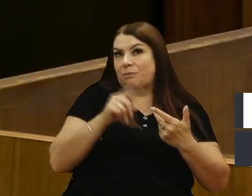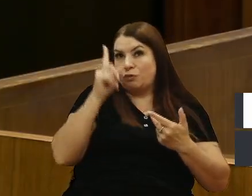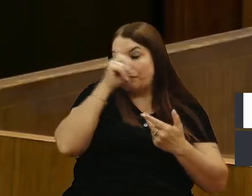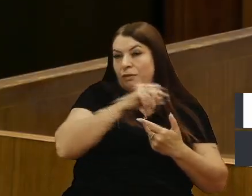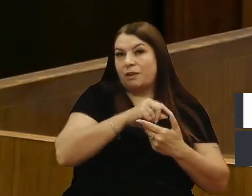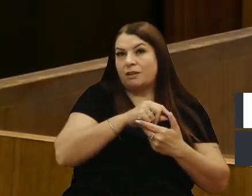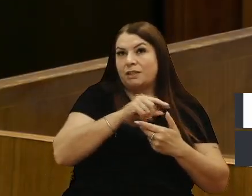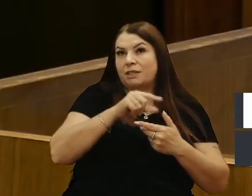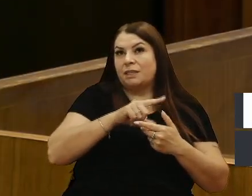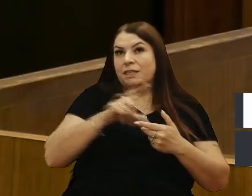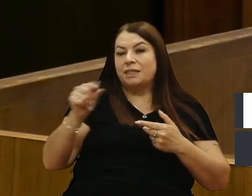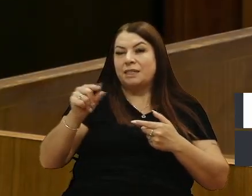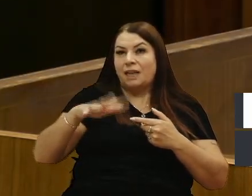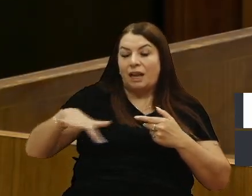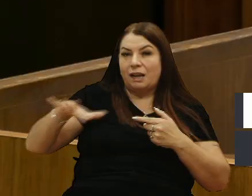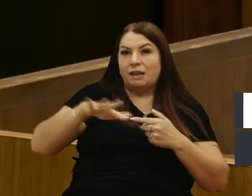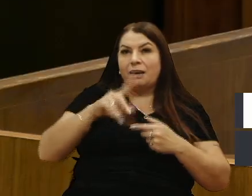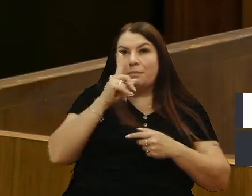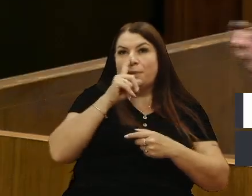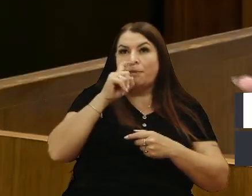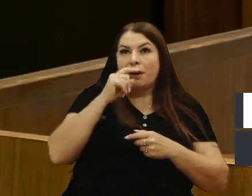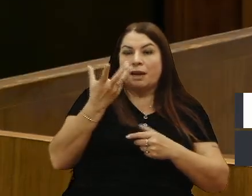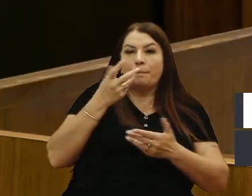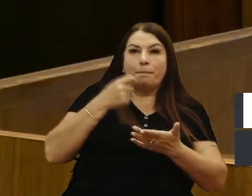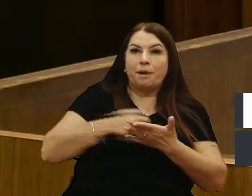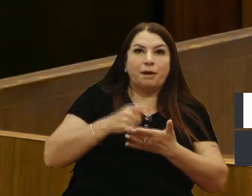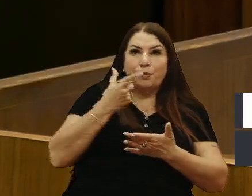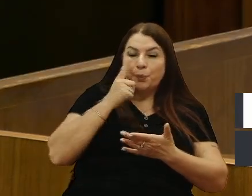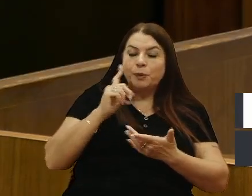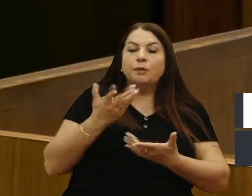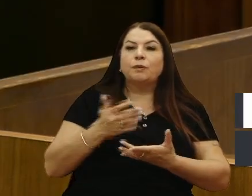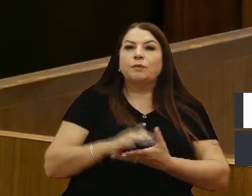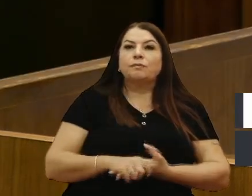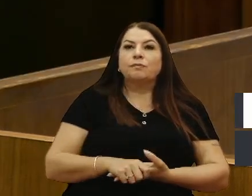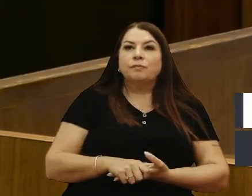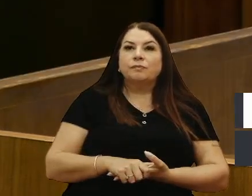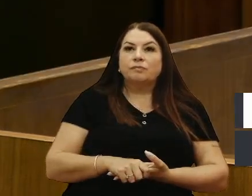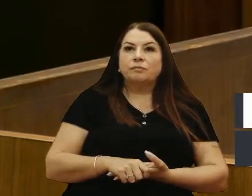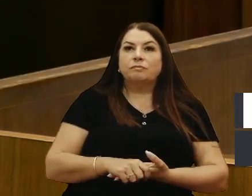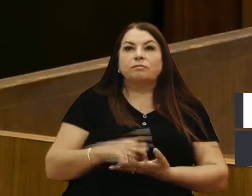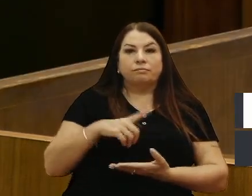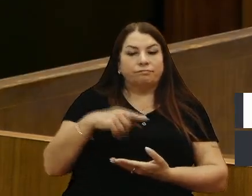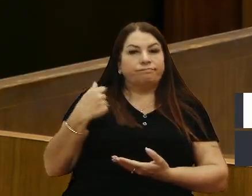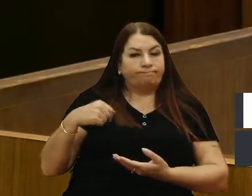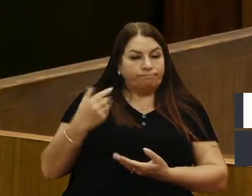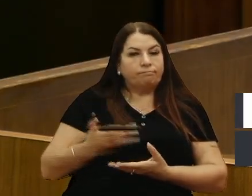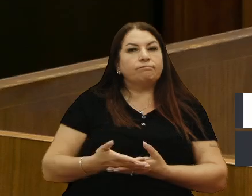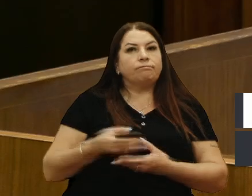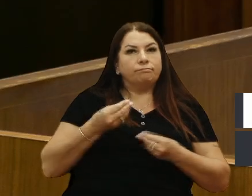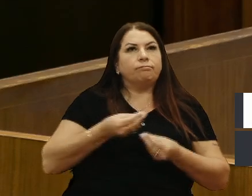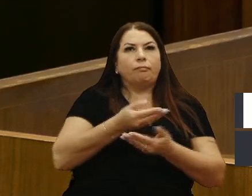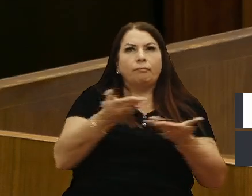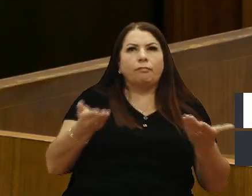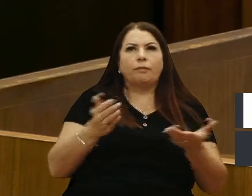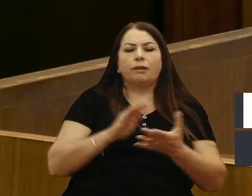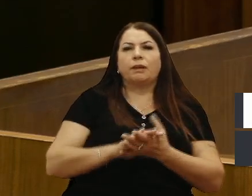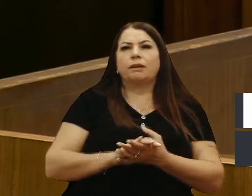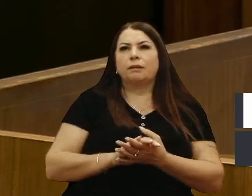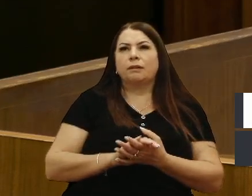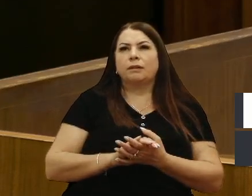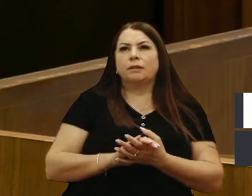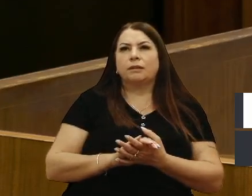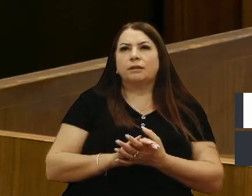de sair daquela área. Então, os pais, mesmo querendo pagar, não conseguem. Então, a gente tem essa necessidade. Já ofereceu